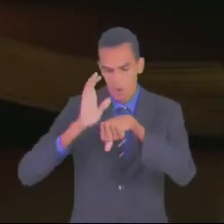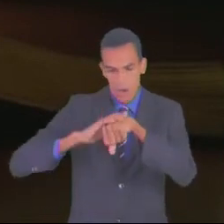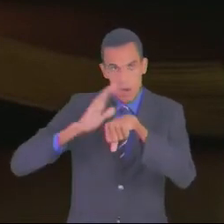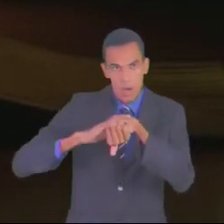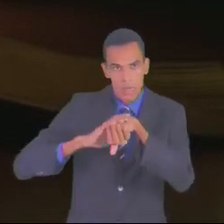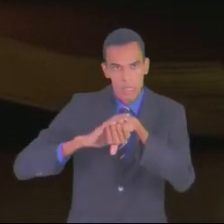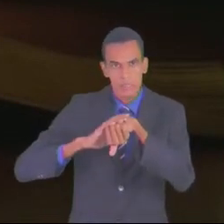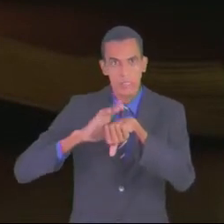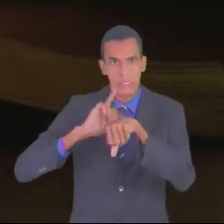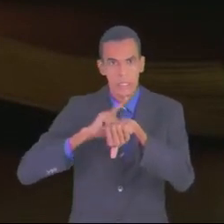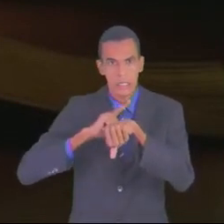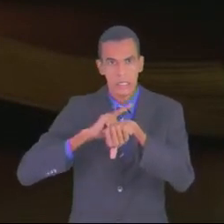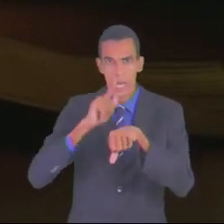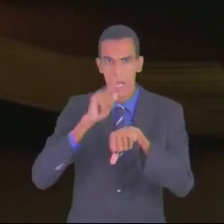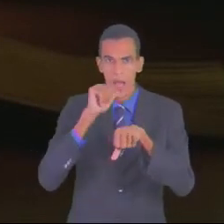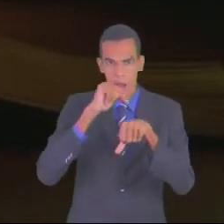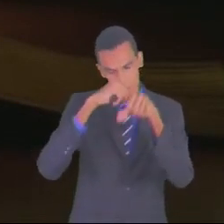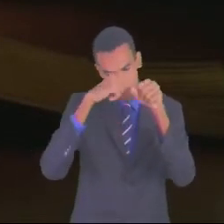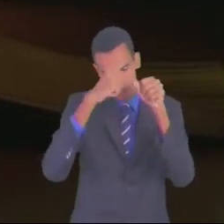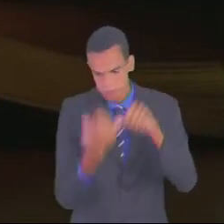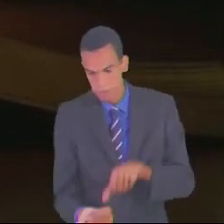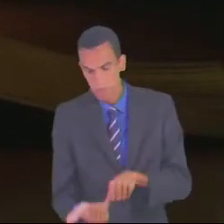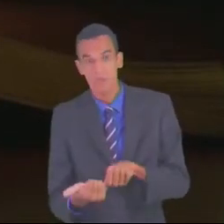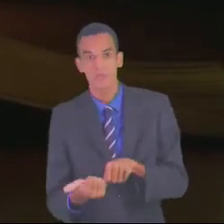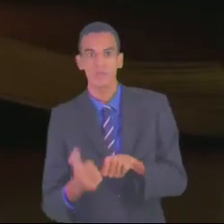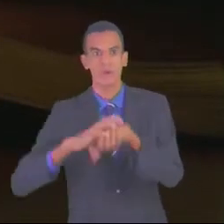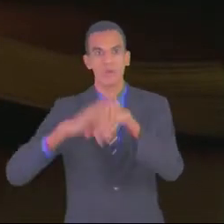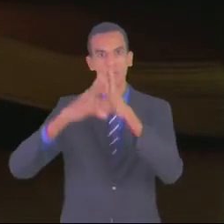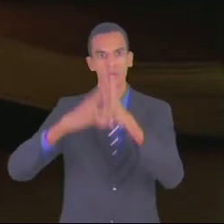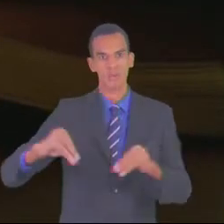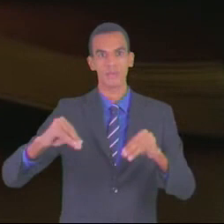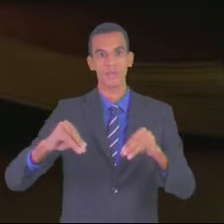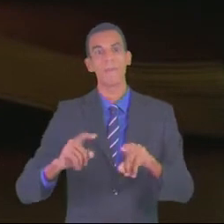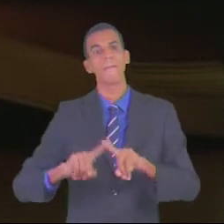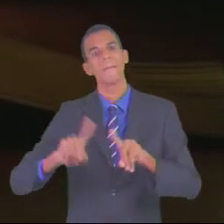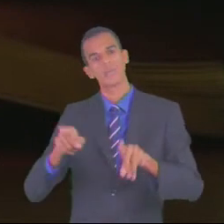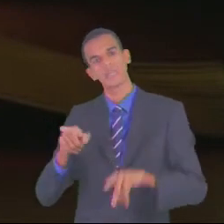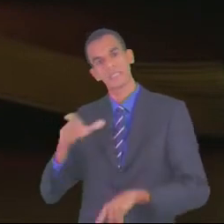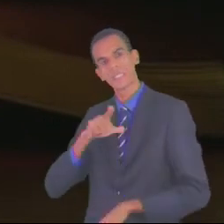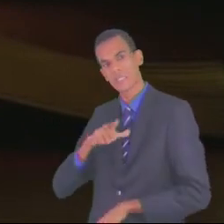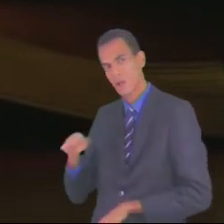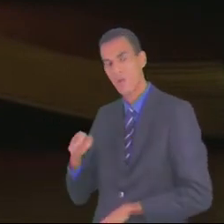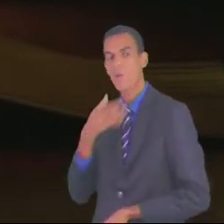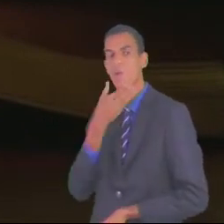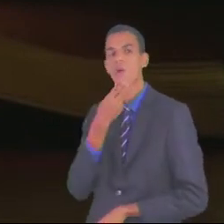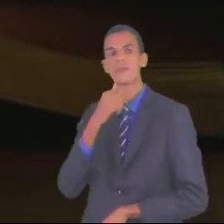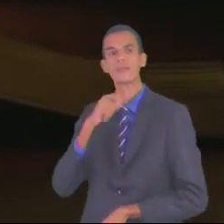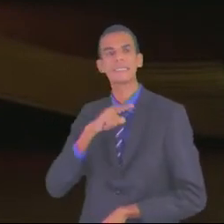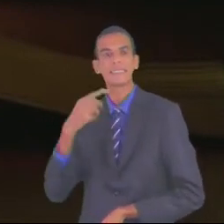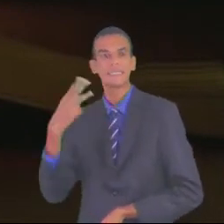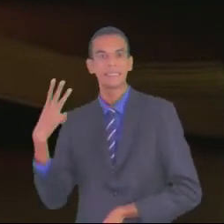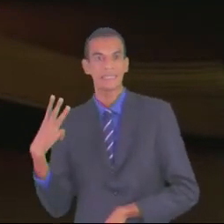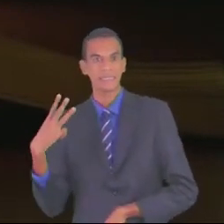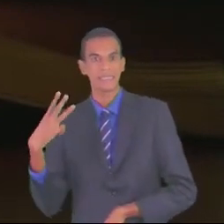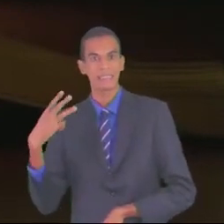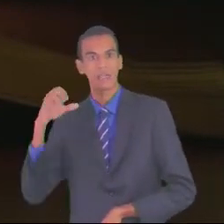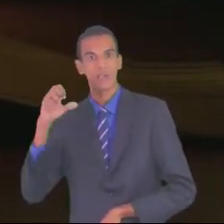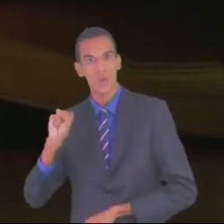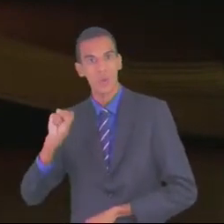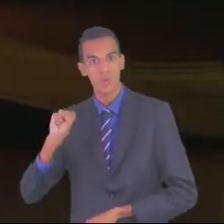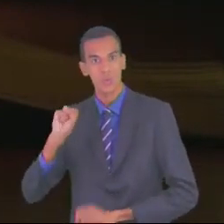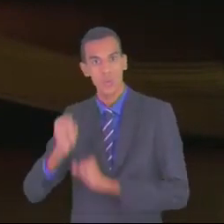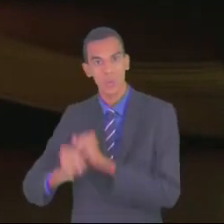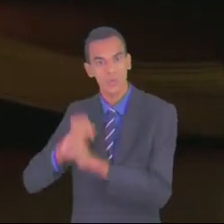enfermidade que tivesse. E estava ali um homem que havia 38 anos, se